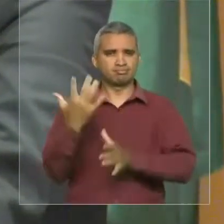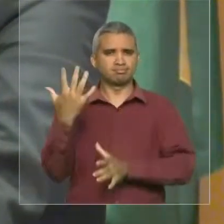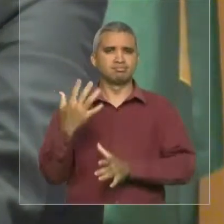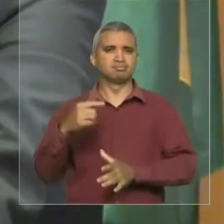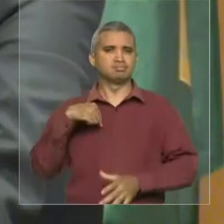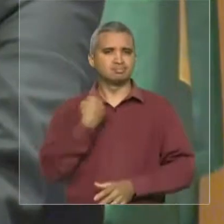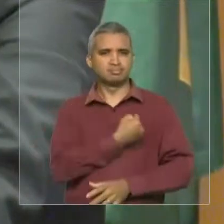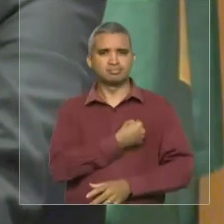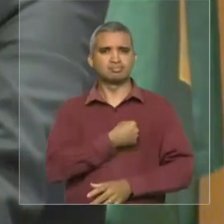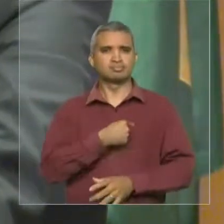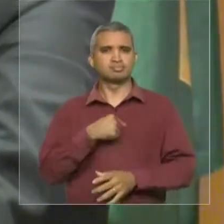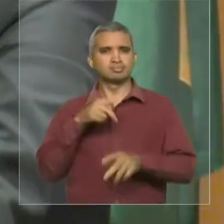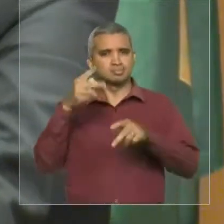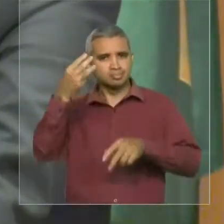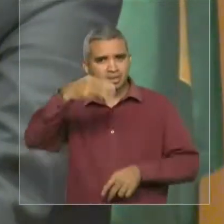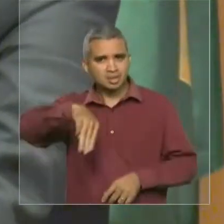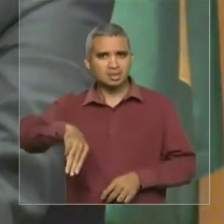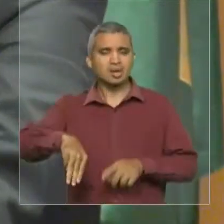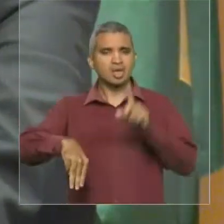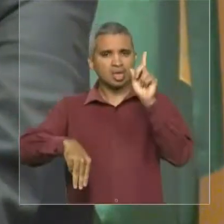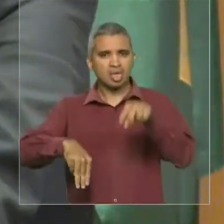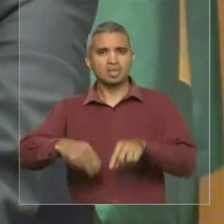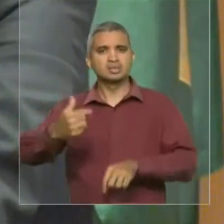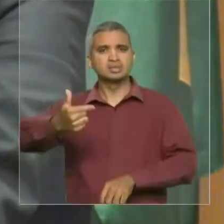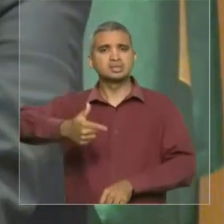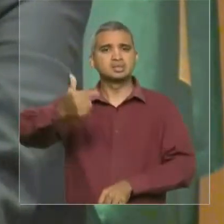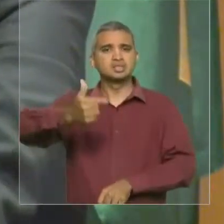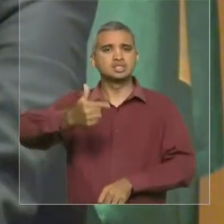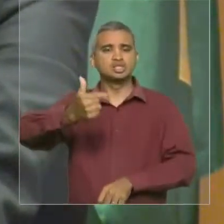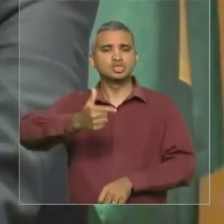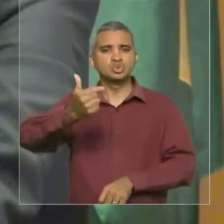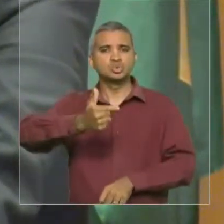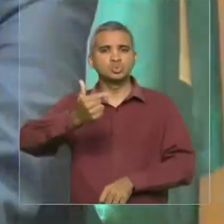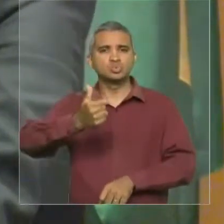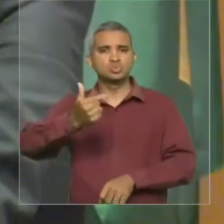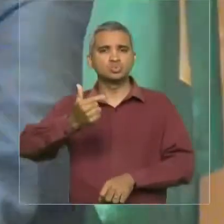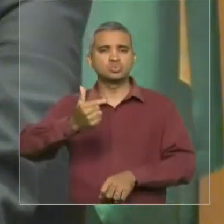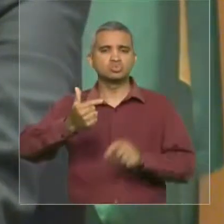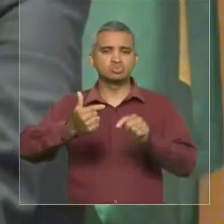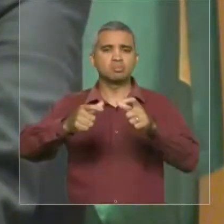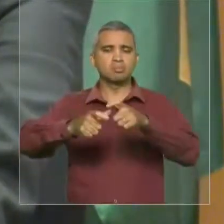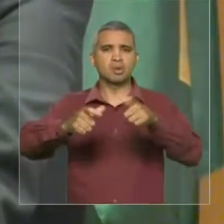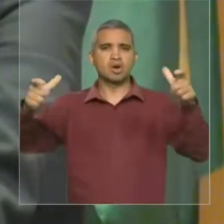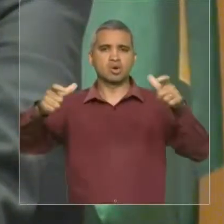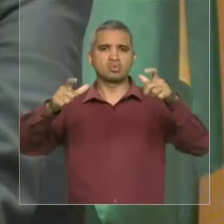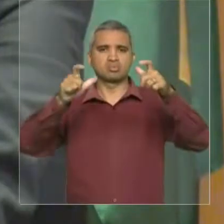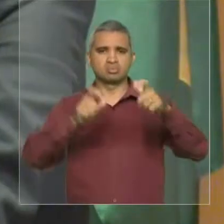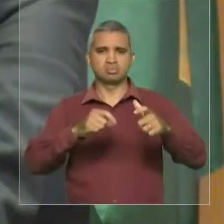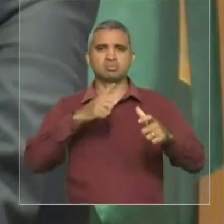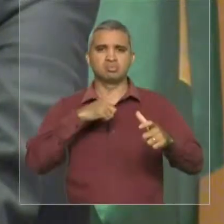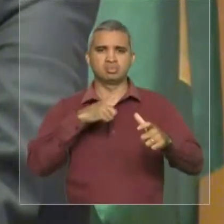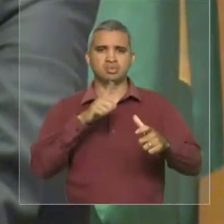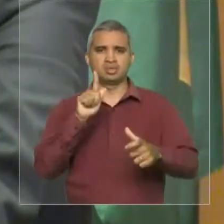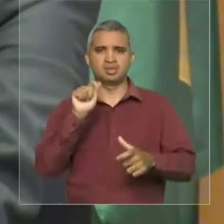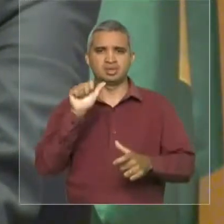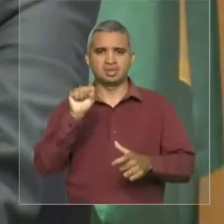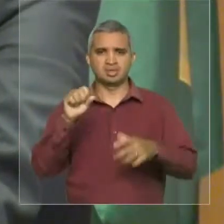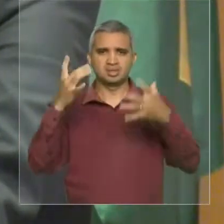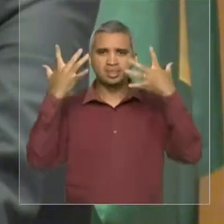somos o segundo maior produtor de gás natural do Brasil, gás